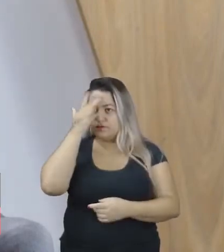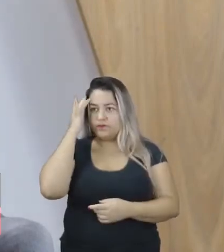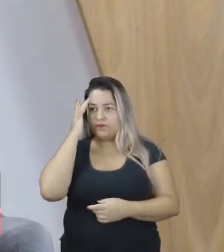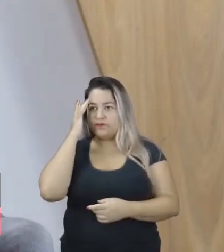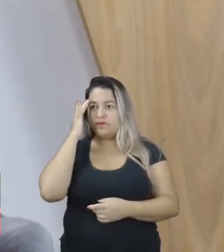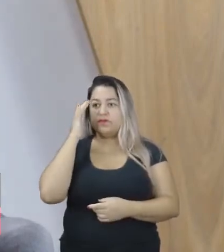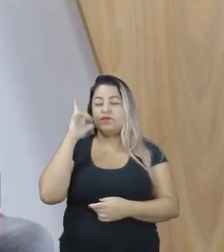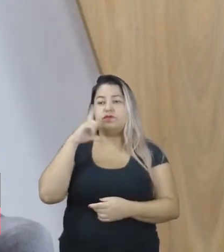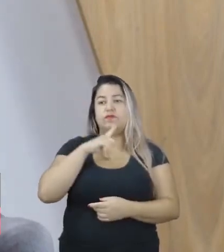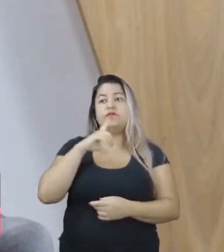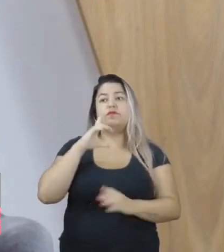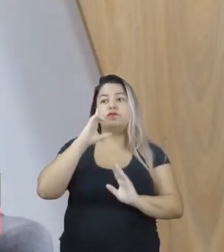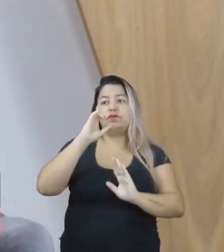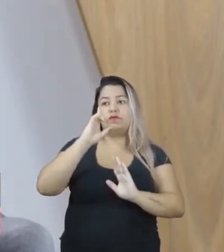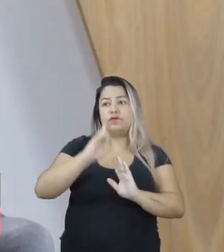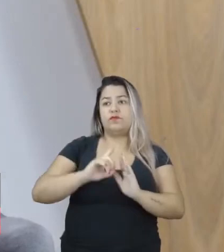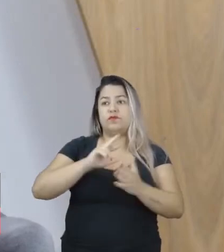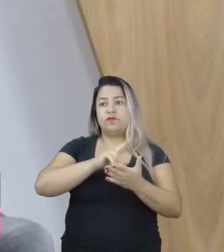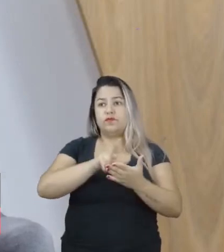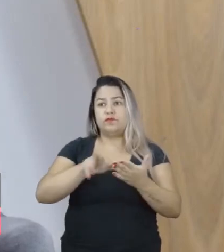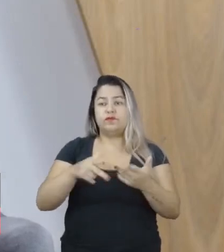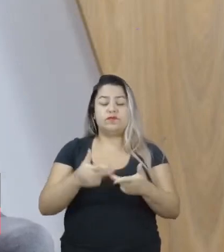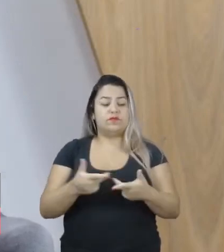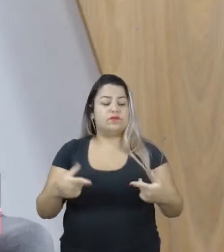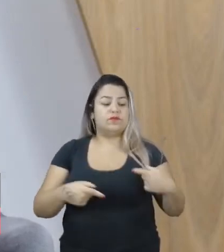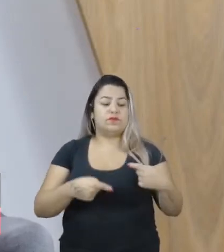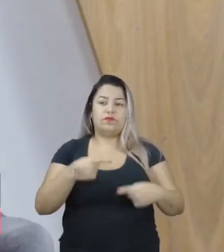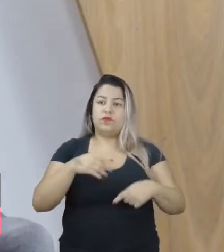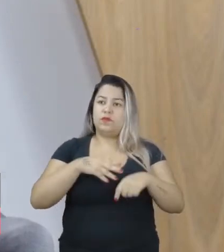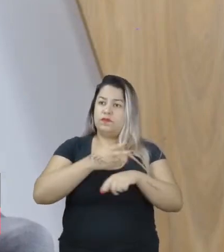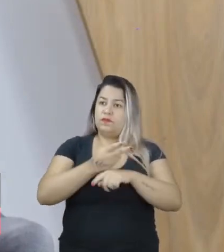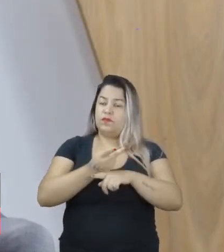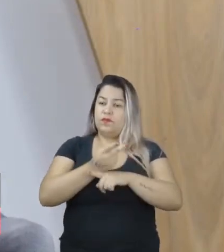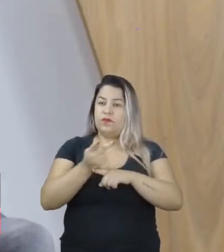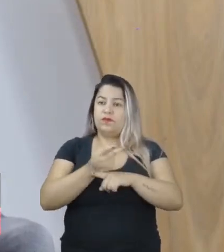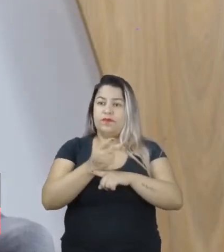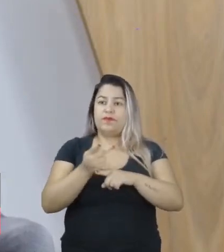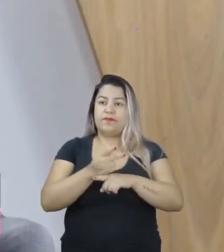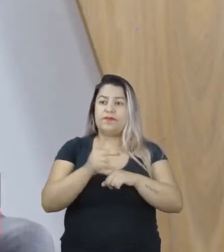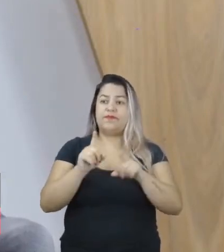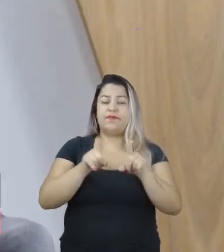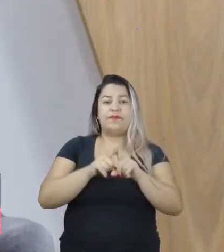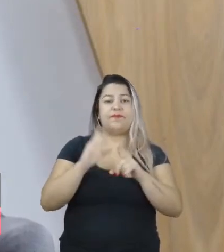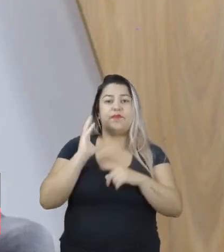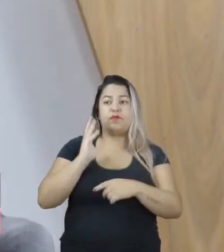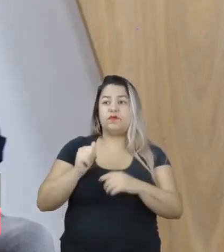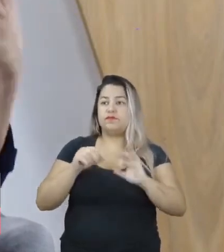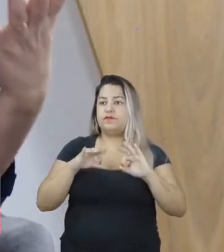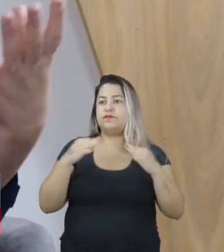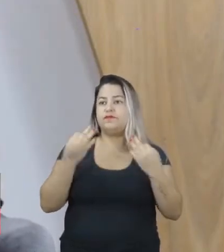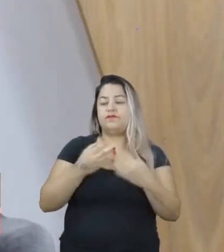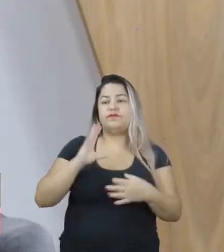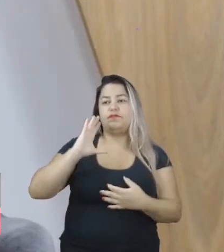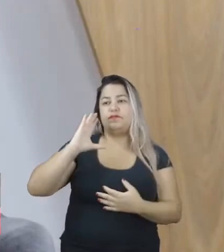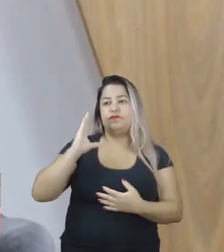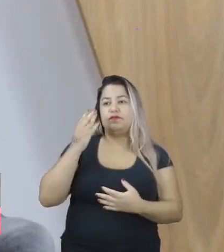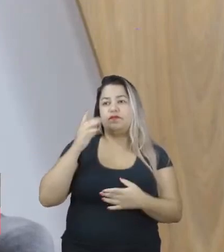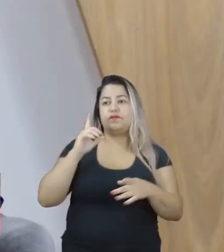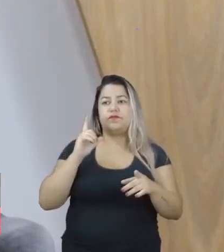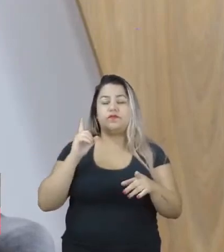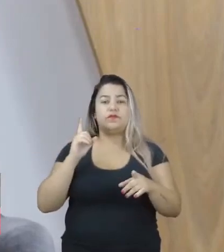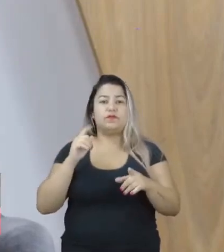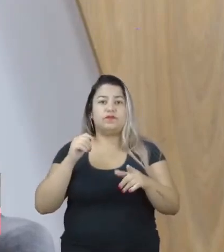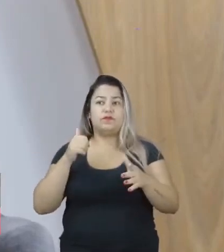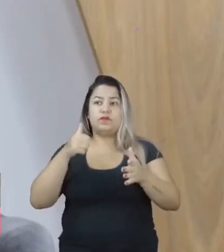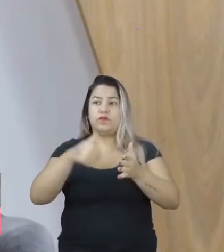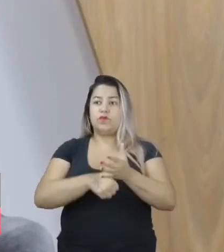que ele tem direito, uma série de coisas. Então, a discussão de busca ativa no Bolsa Família, com essa carteira, se a gente conseguir, de fato, resolver o problema de identificação, todo mundo